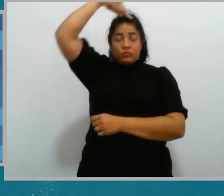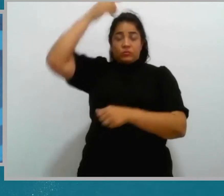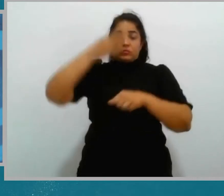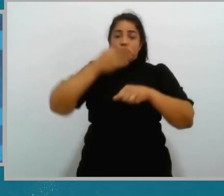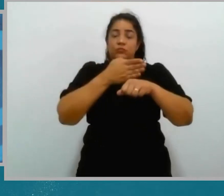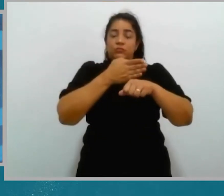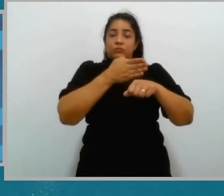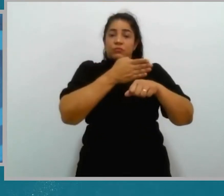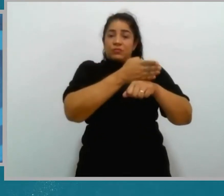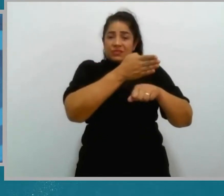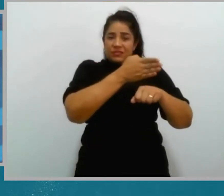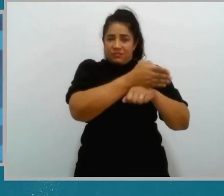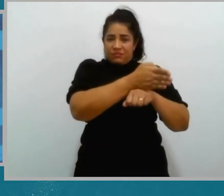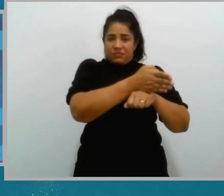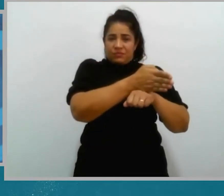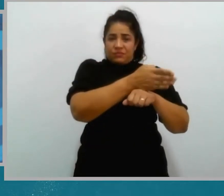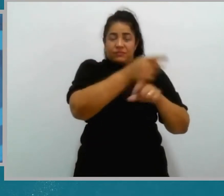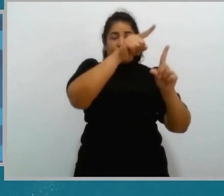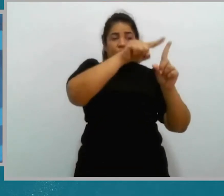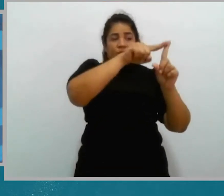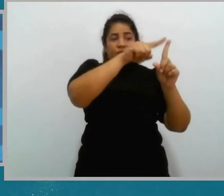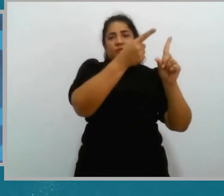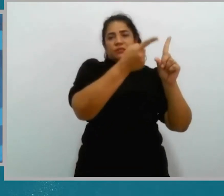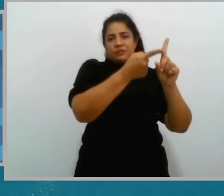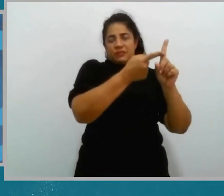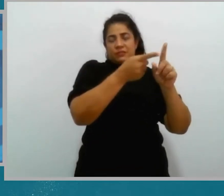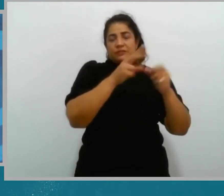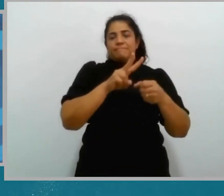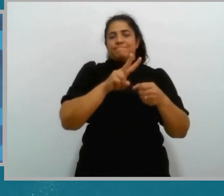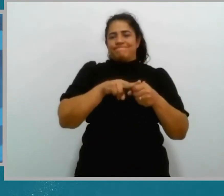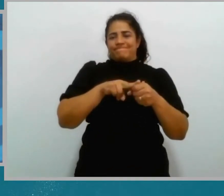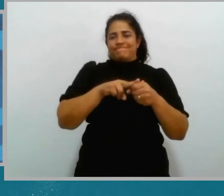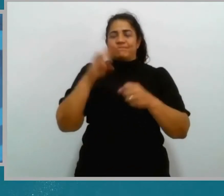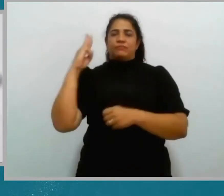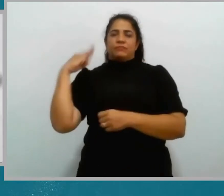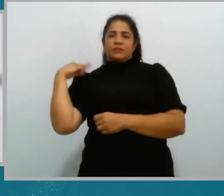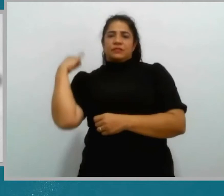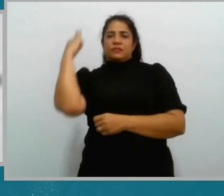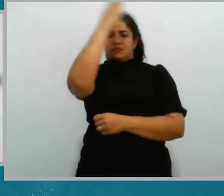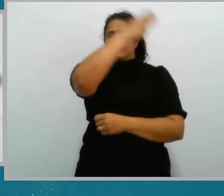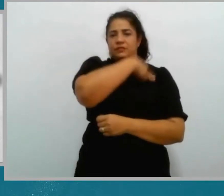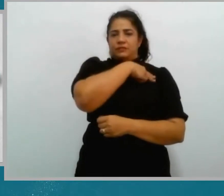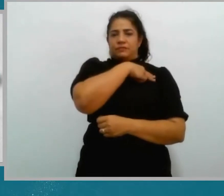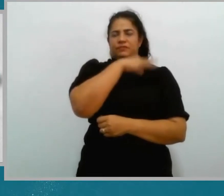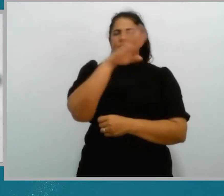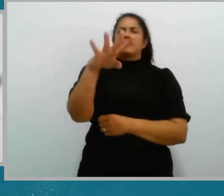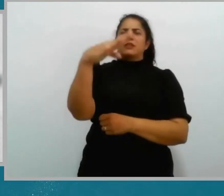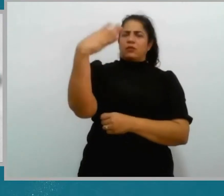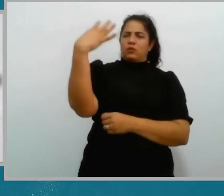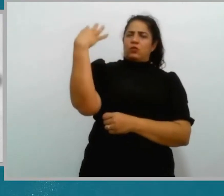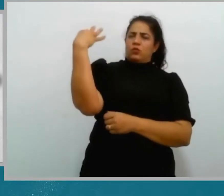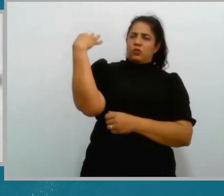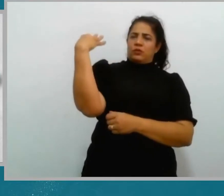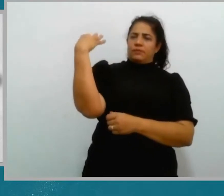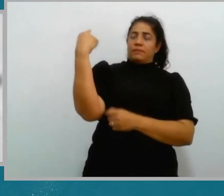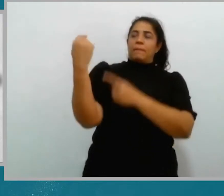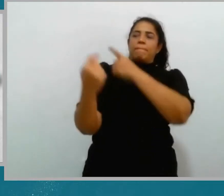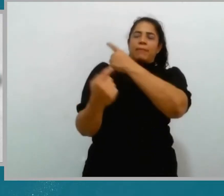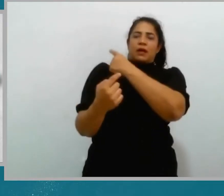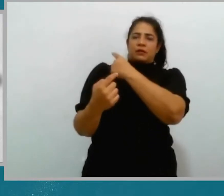Maria. Ali, ó. Vocês estão vendo? Jesus, Ele não participou do pecado, Ele veio, tomou